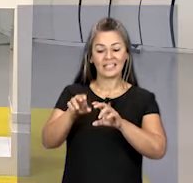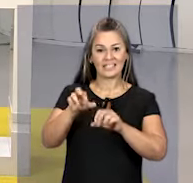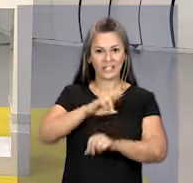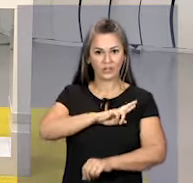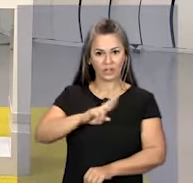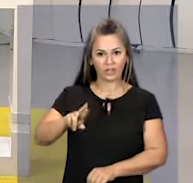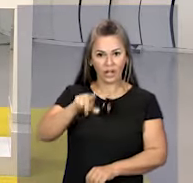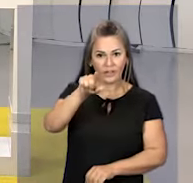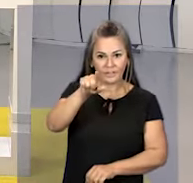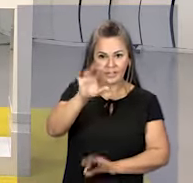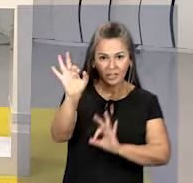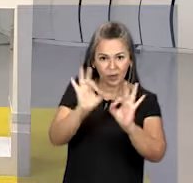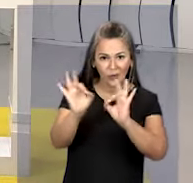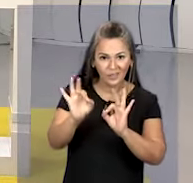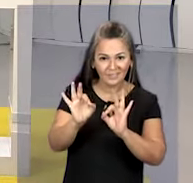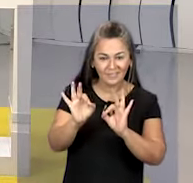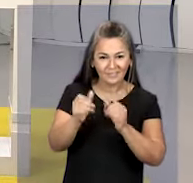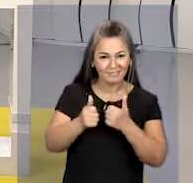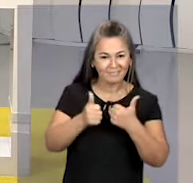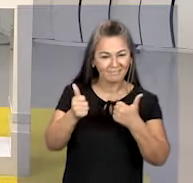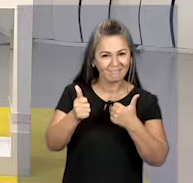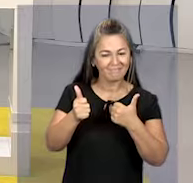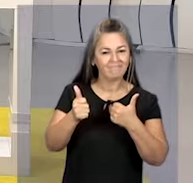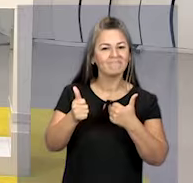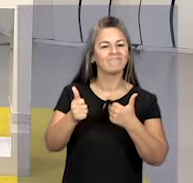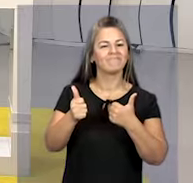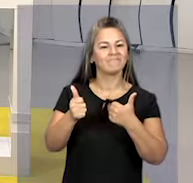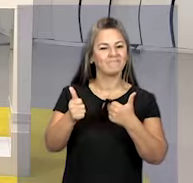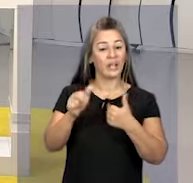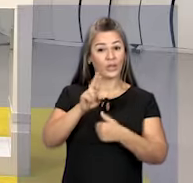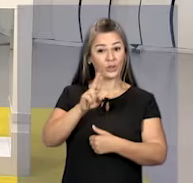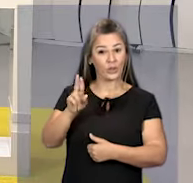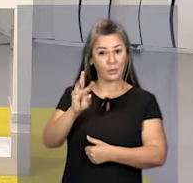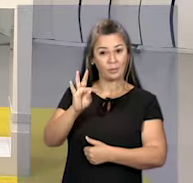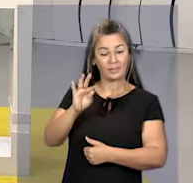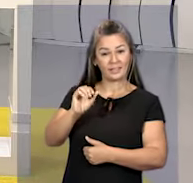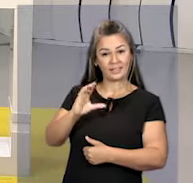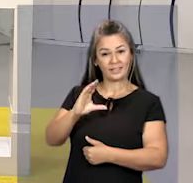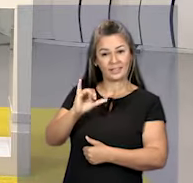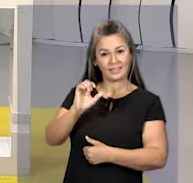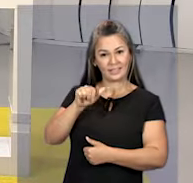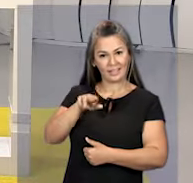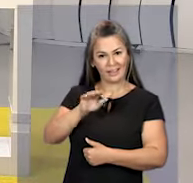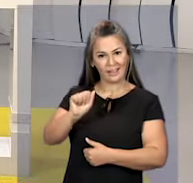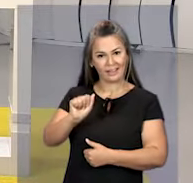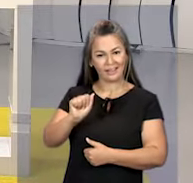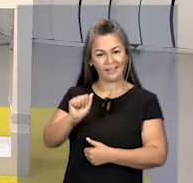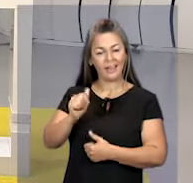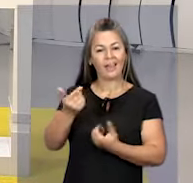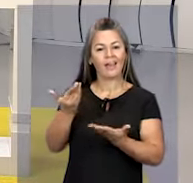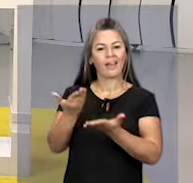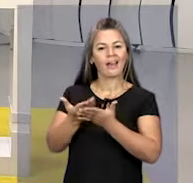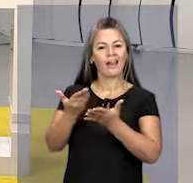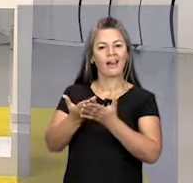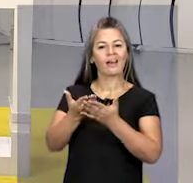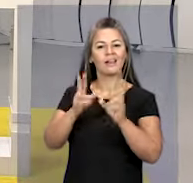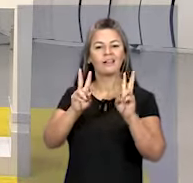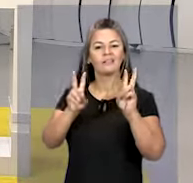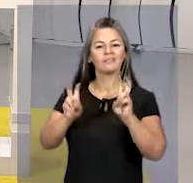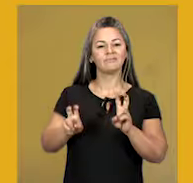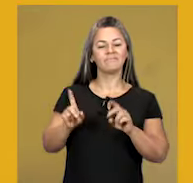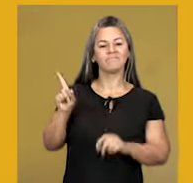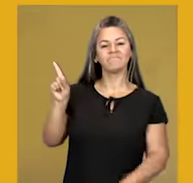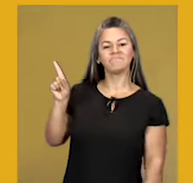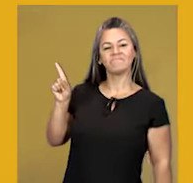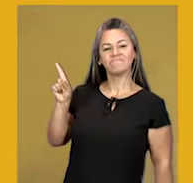está preparado para a nossa aula hoje? Pois bem, meu nome é Tassiana Brasil e na aula de hoje nós vamos discutir sobre